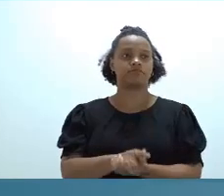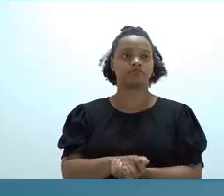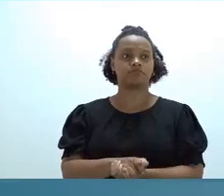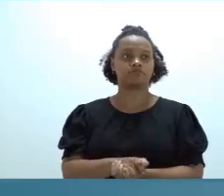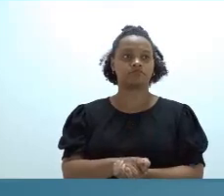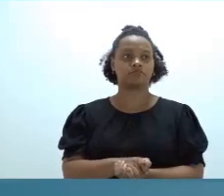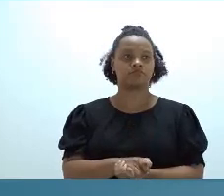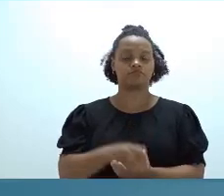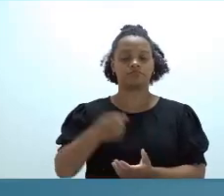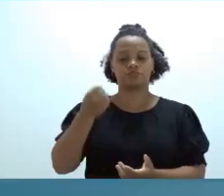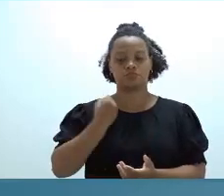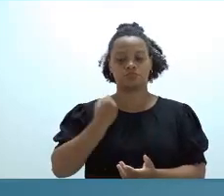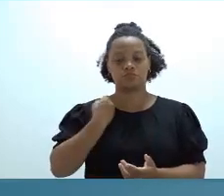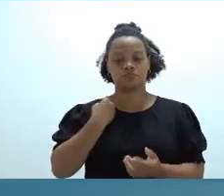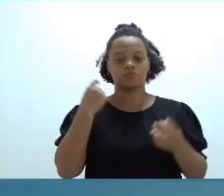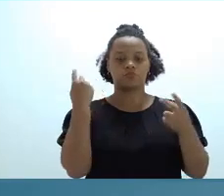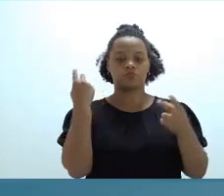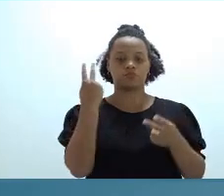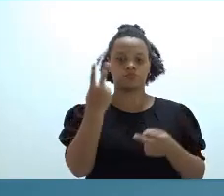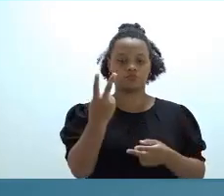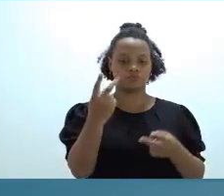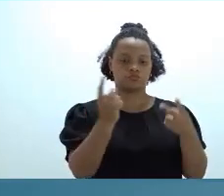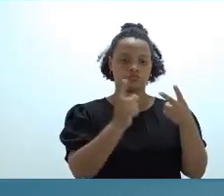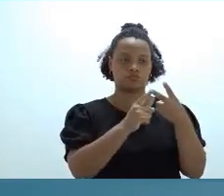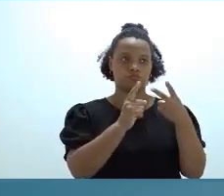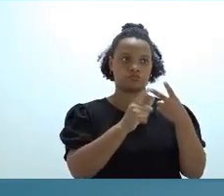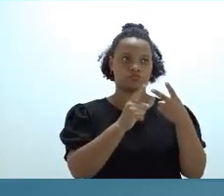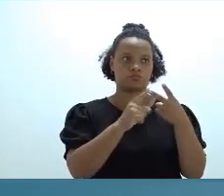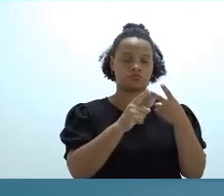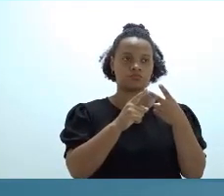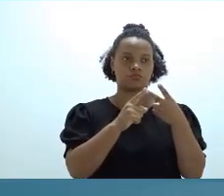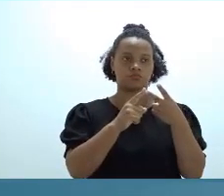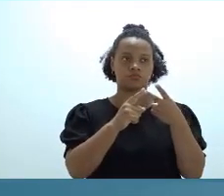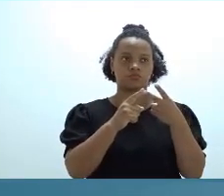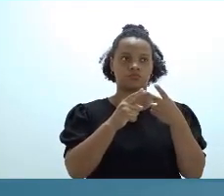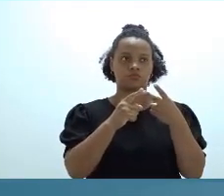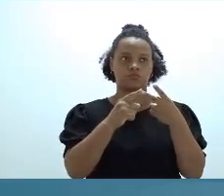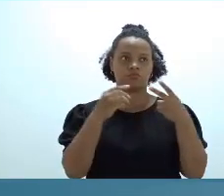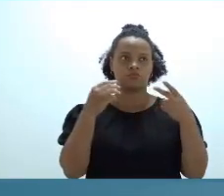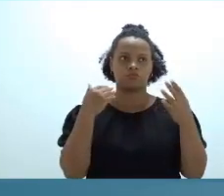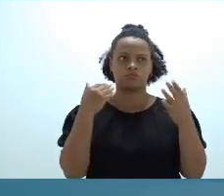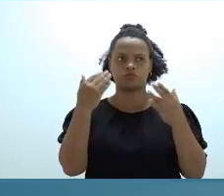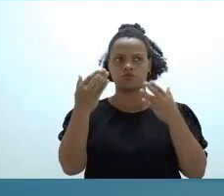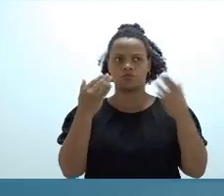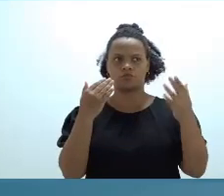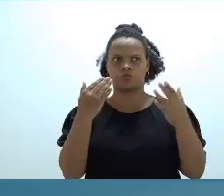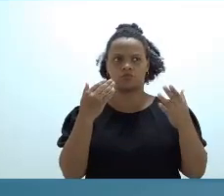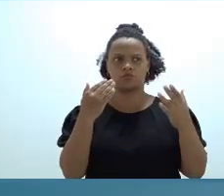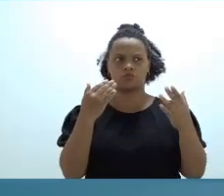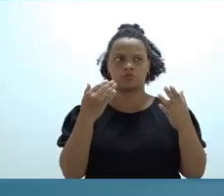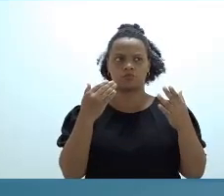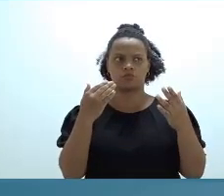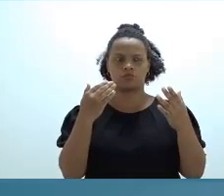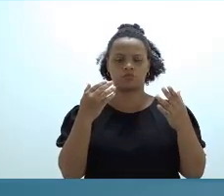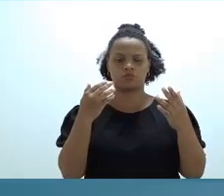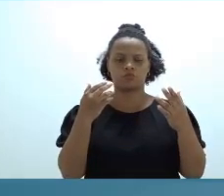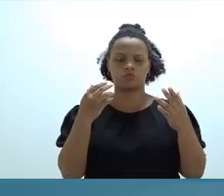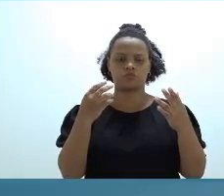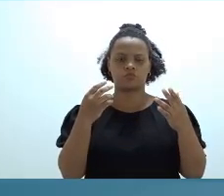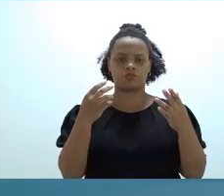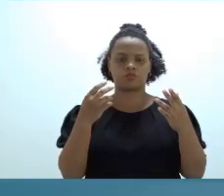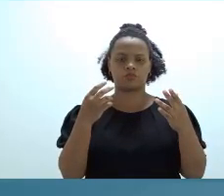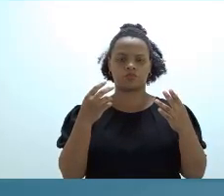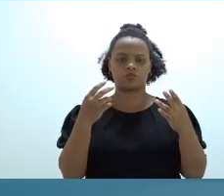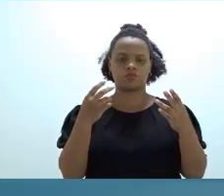Feito de número 2. É uma dúvida não manifestada sobre a forma de conflito, conflito